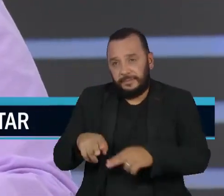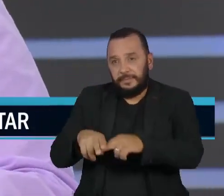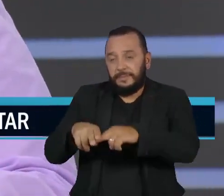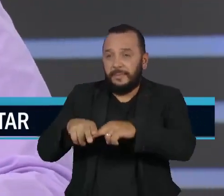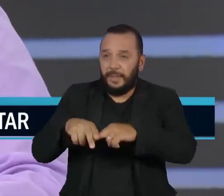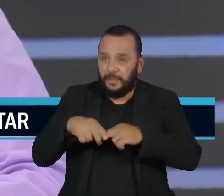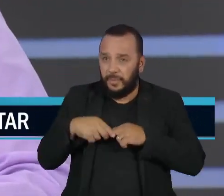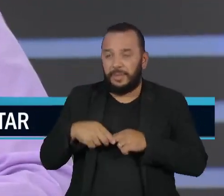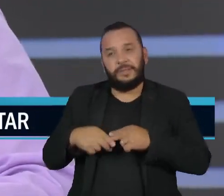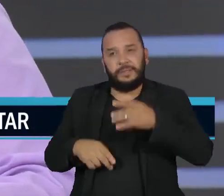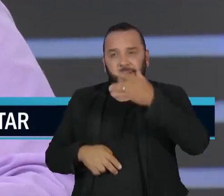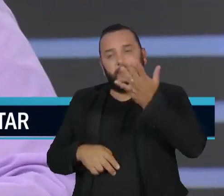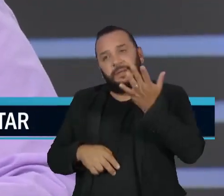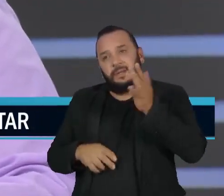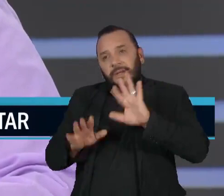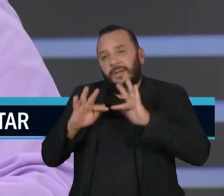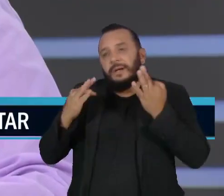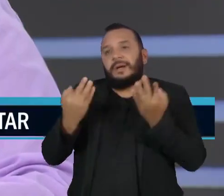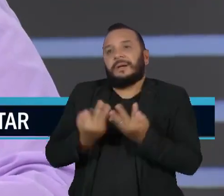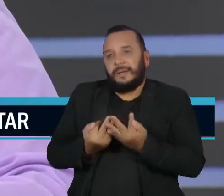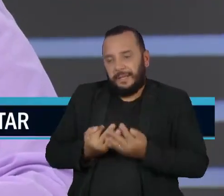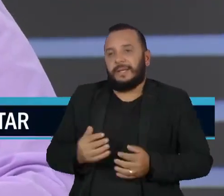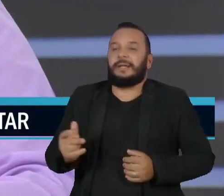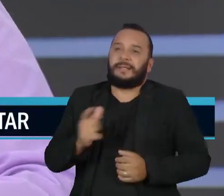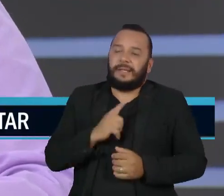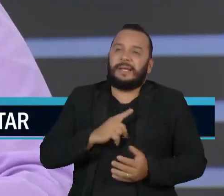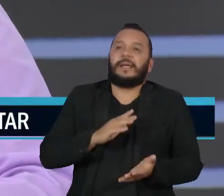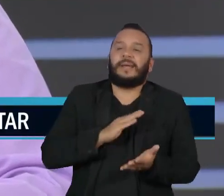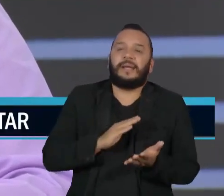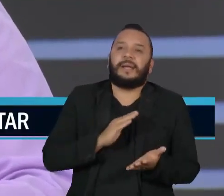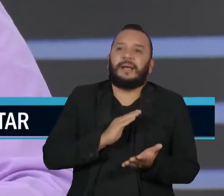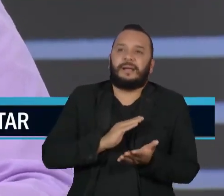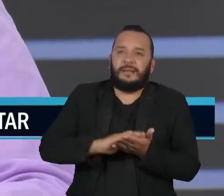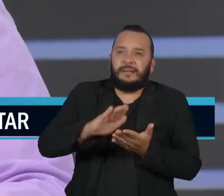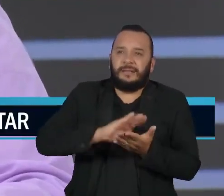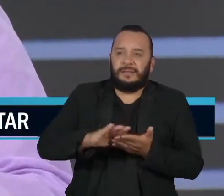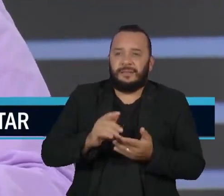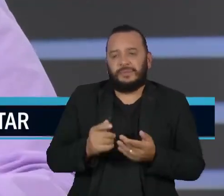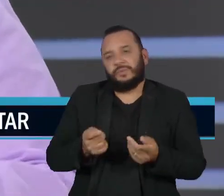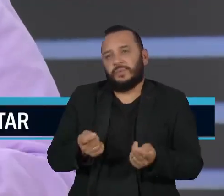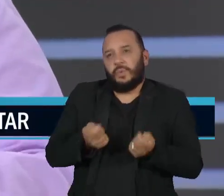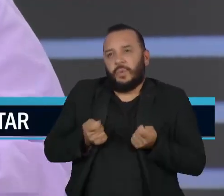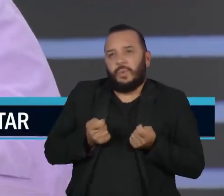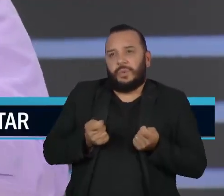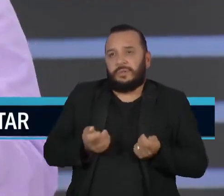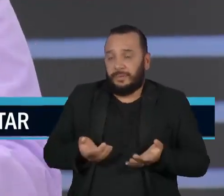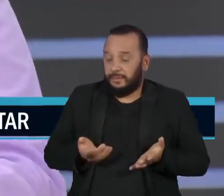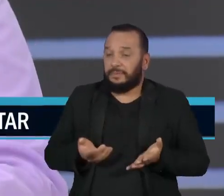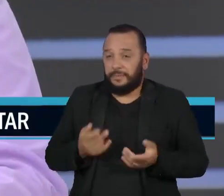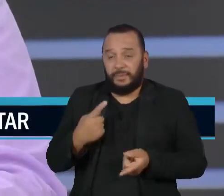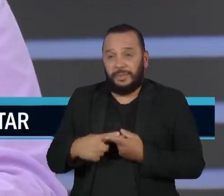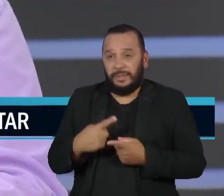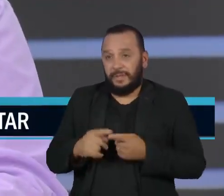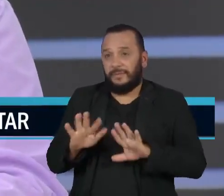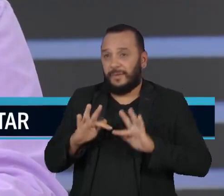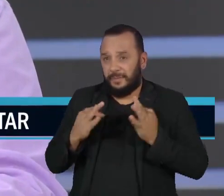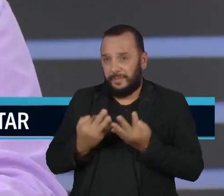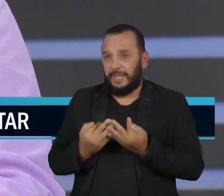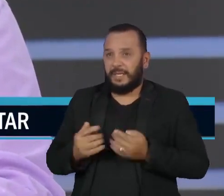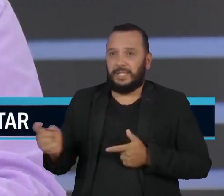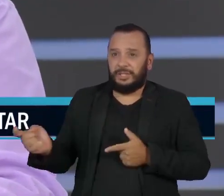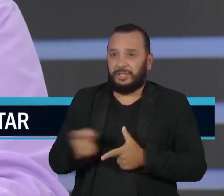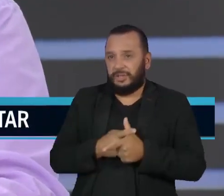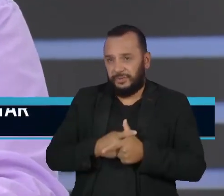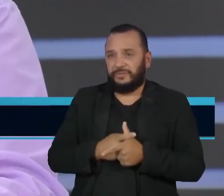o consumo das famílias continua retraído é que o endividamento dessas famílias continua a ser